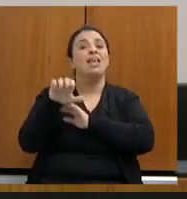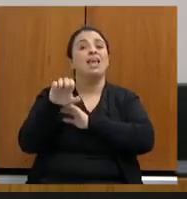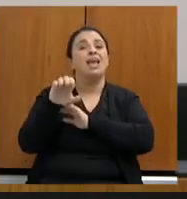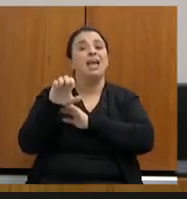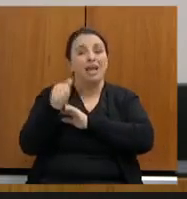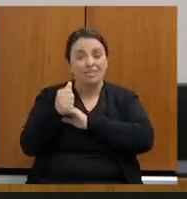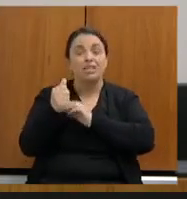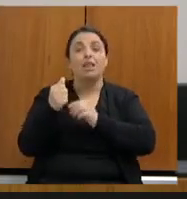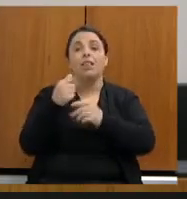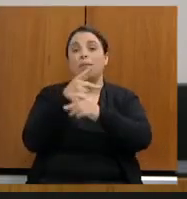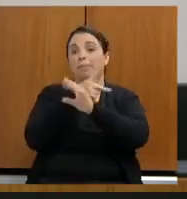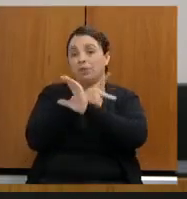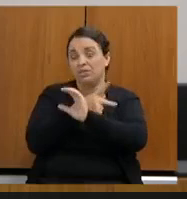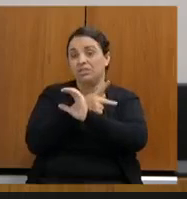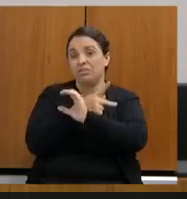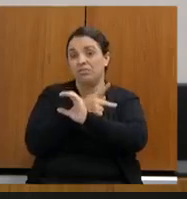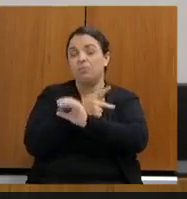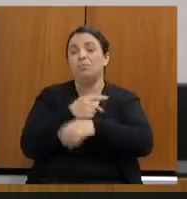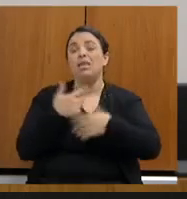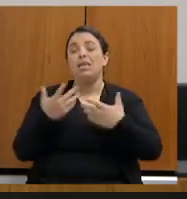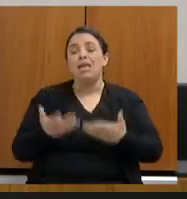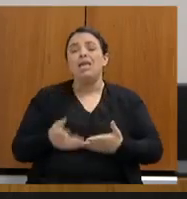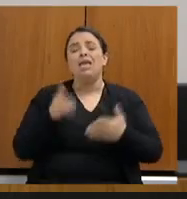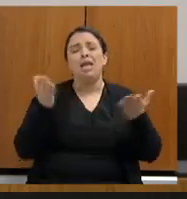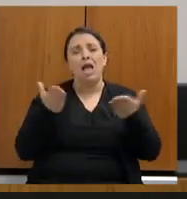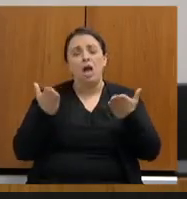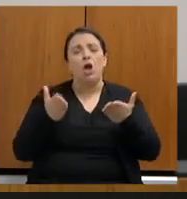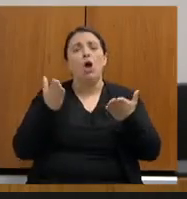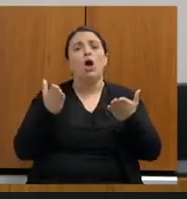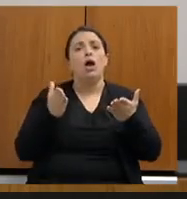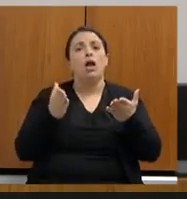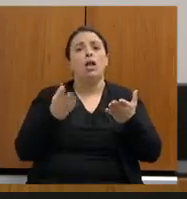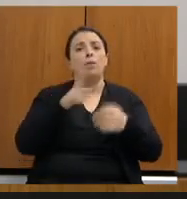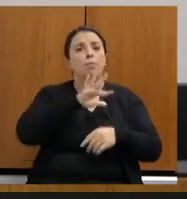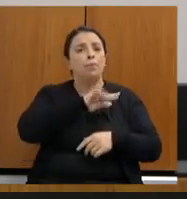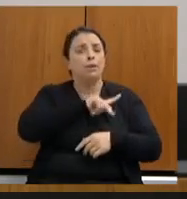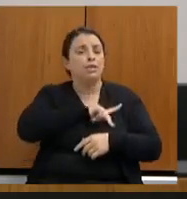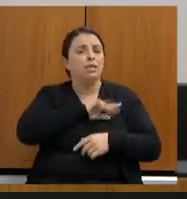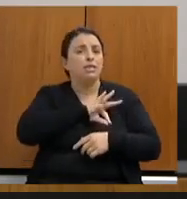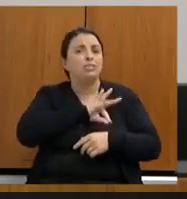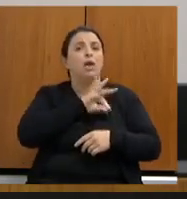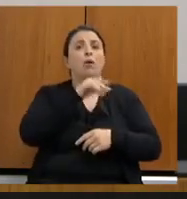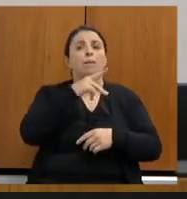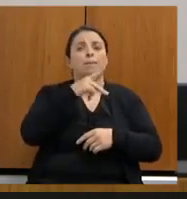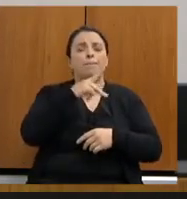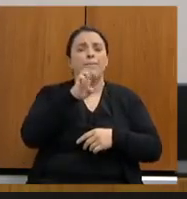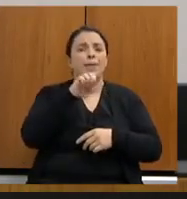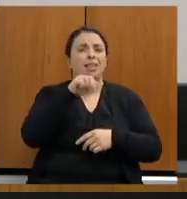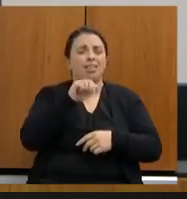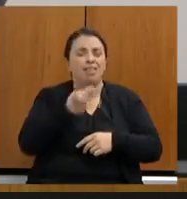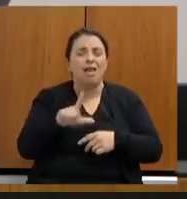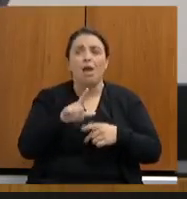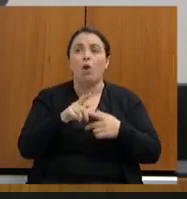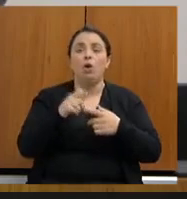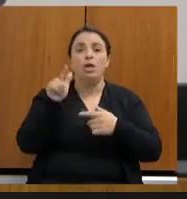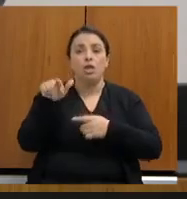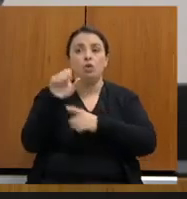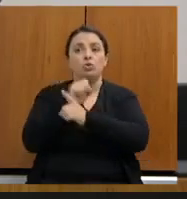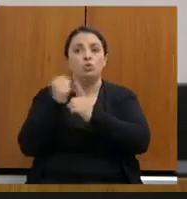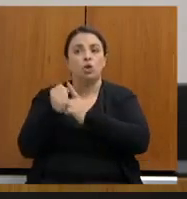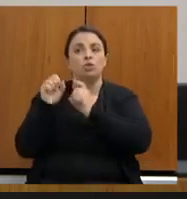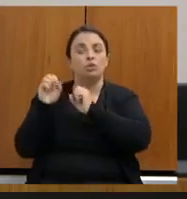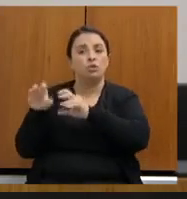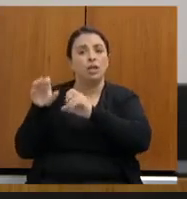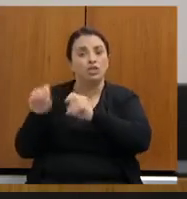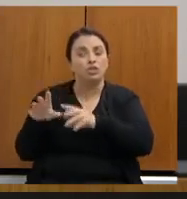dos policiais penais e duas socioeducativos de um estatuto ou alguns querem